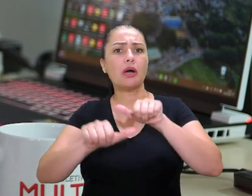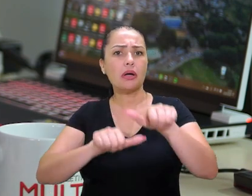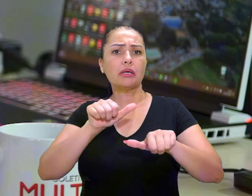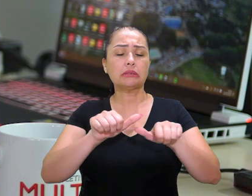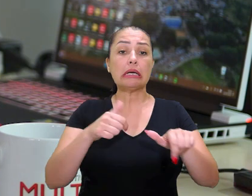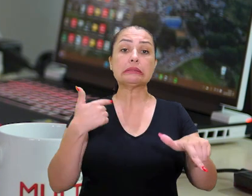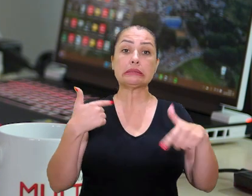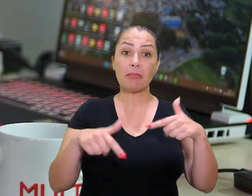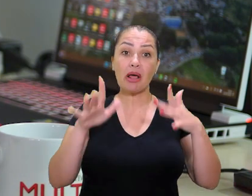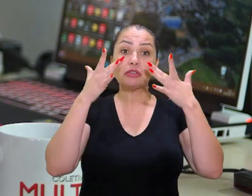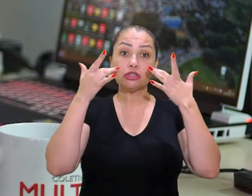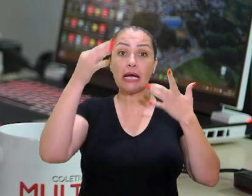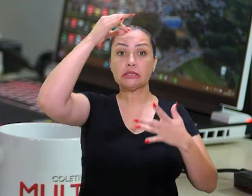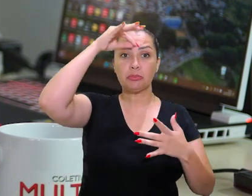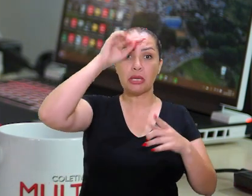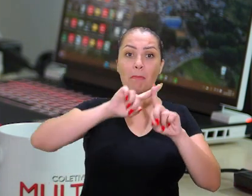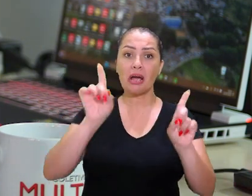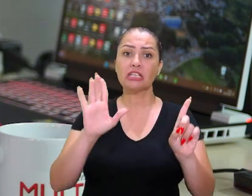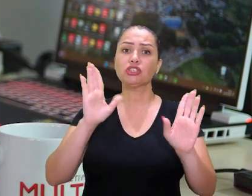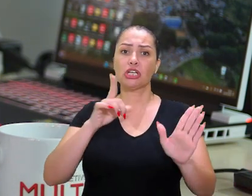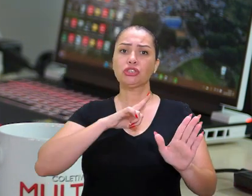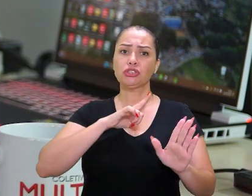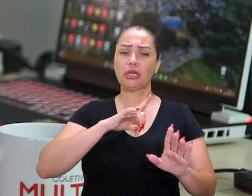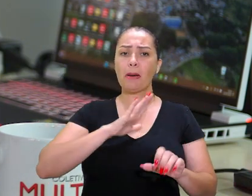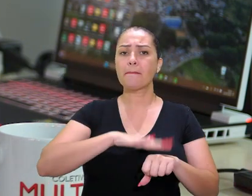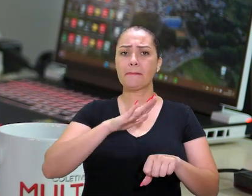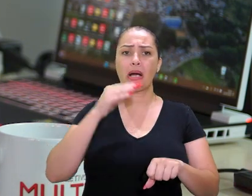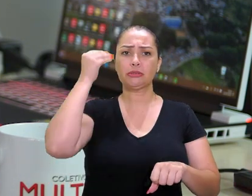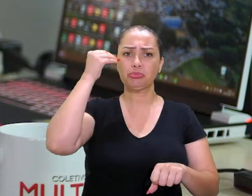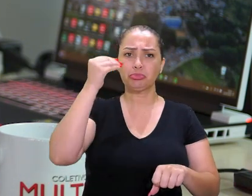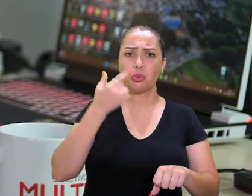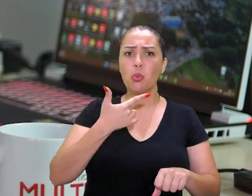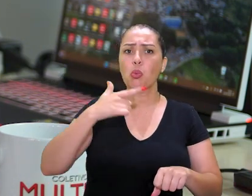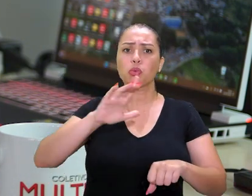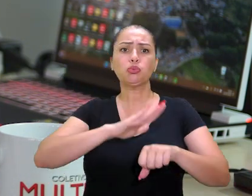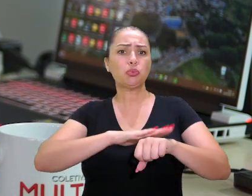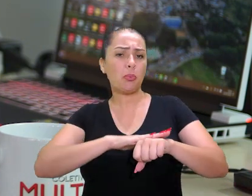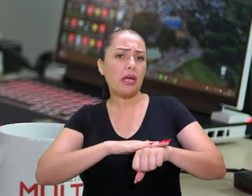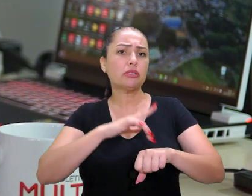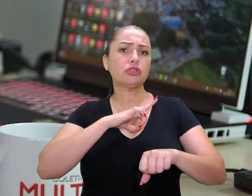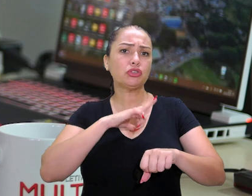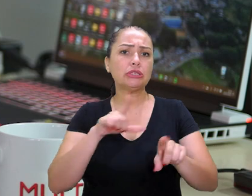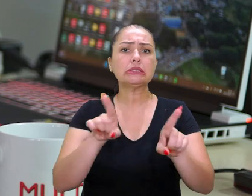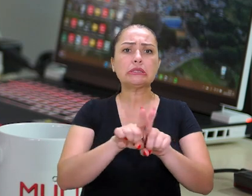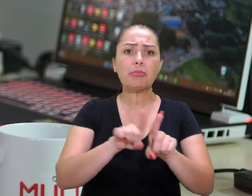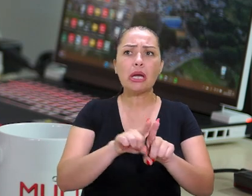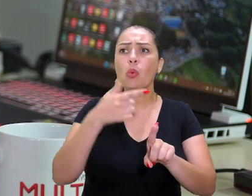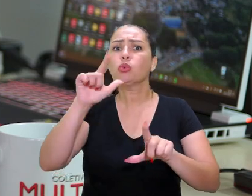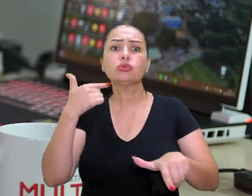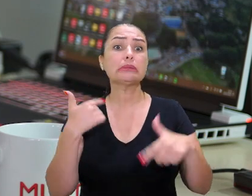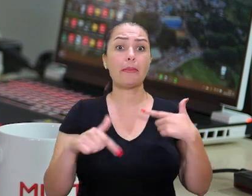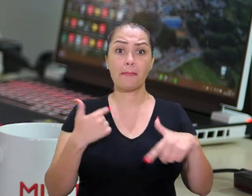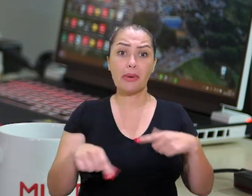teatro espírita, mas nós já estávamos um pouco mais velhos, né? E aí, com outras leituras que a gente vinha tendo, né? Com outras demandas,